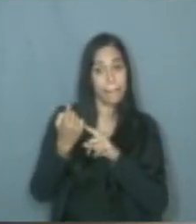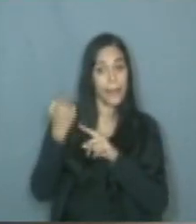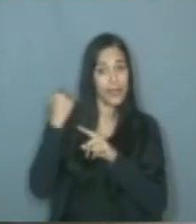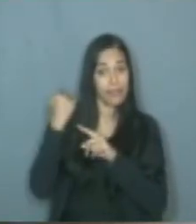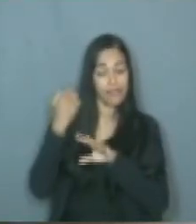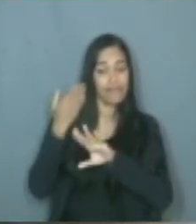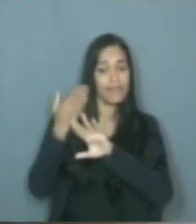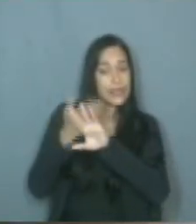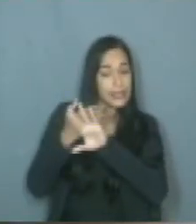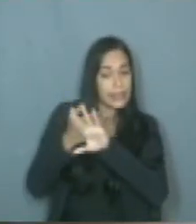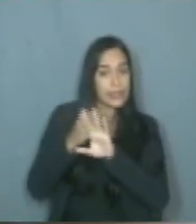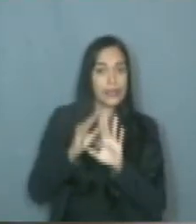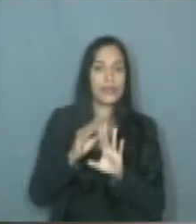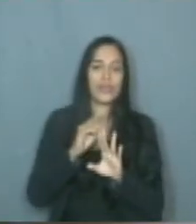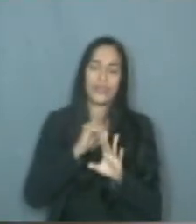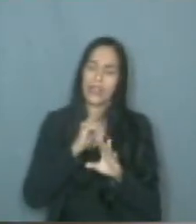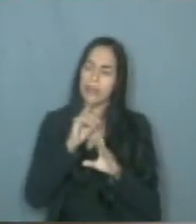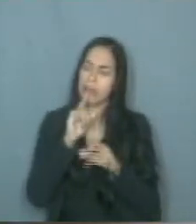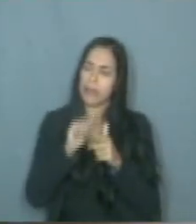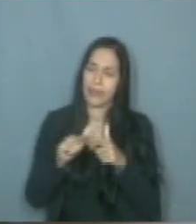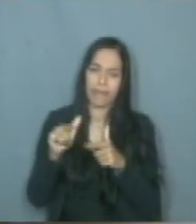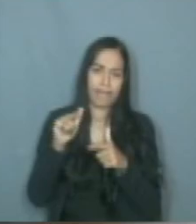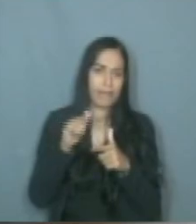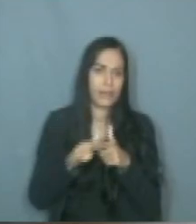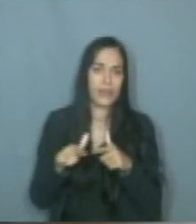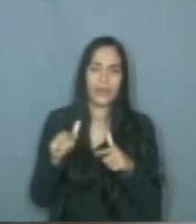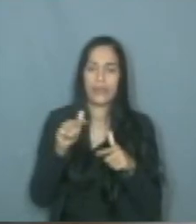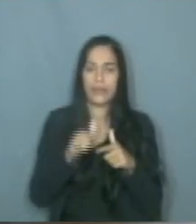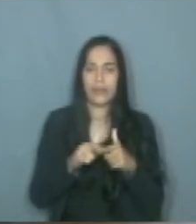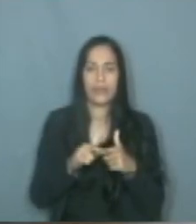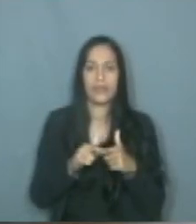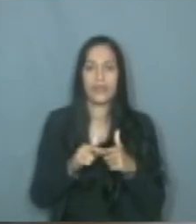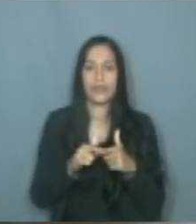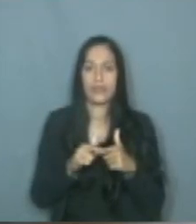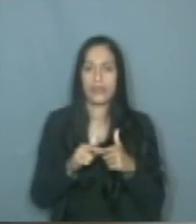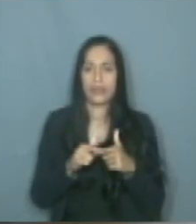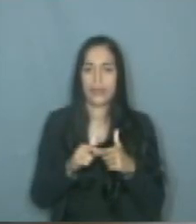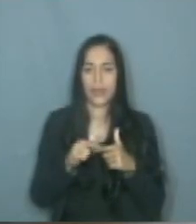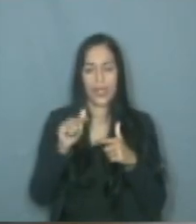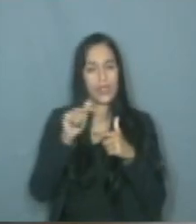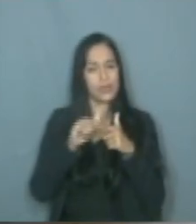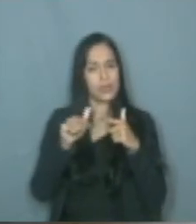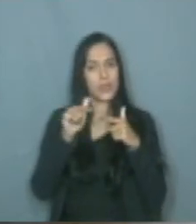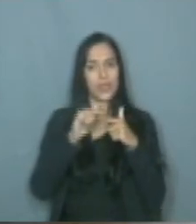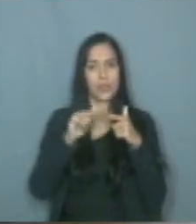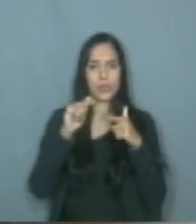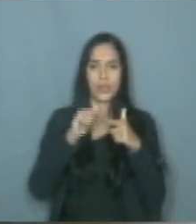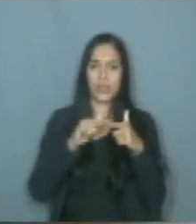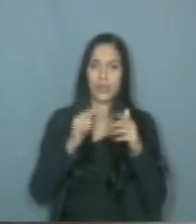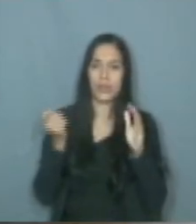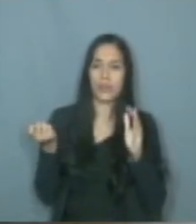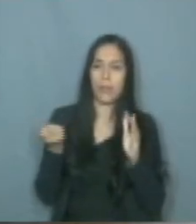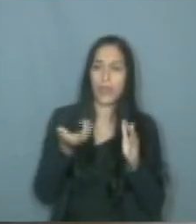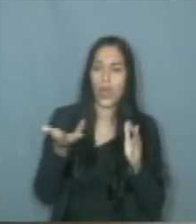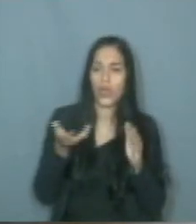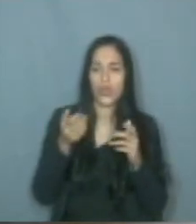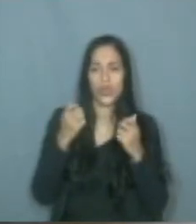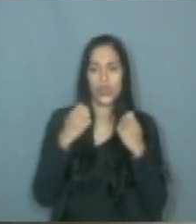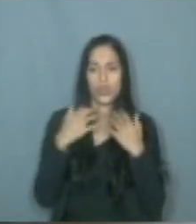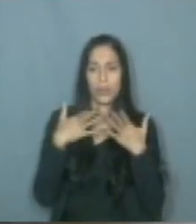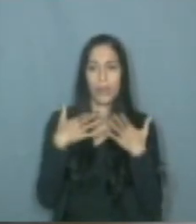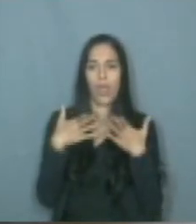bastidores do Carnaval tem muitos problemas. Esses problemas consistem em produtores de